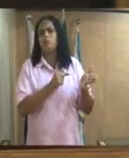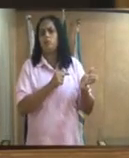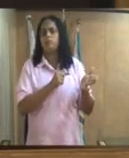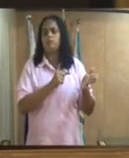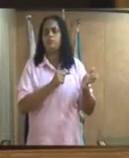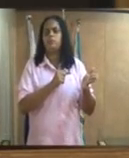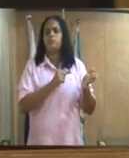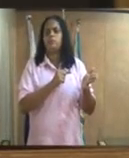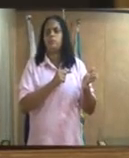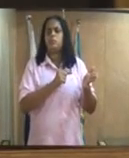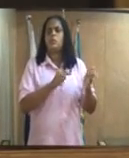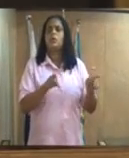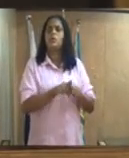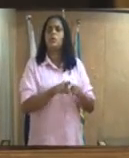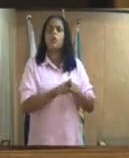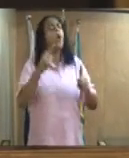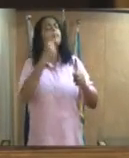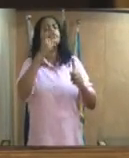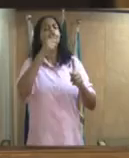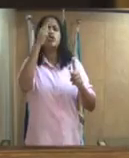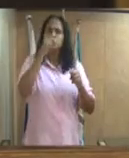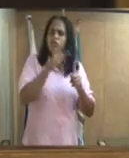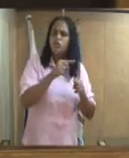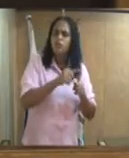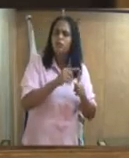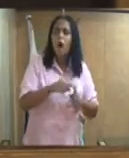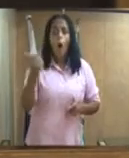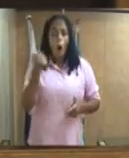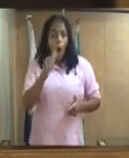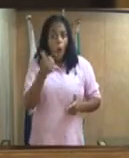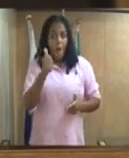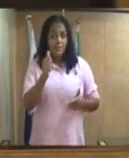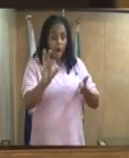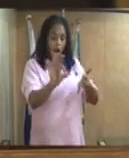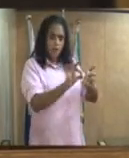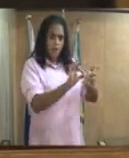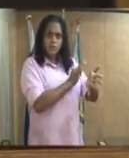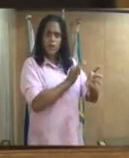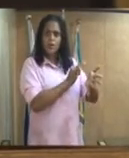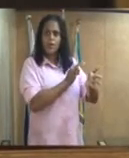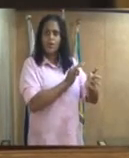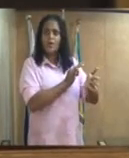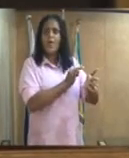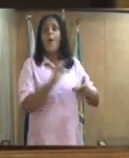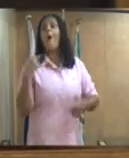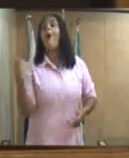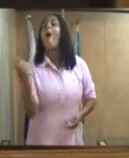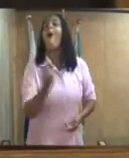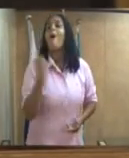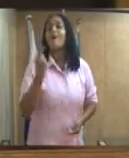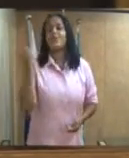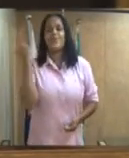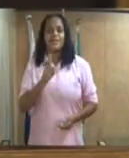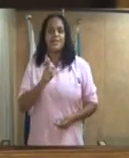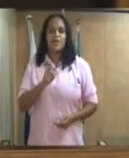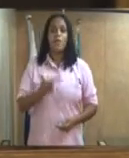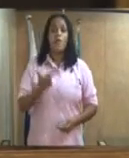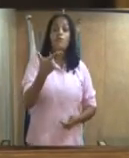E o requisito objetivo, 11 assinaturas. Nós conseguimos 20. Pode até